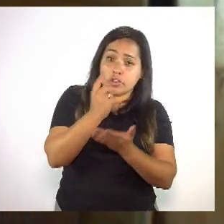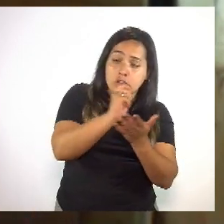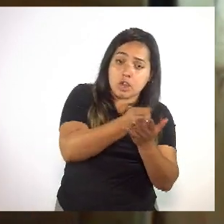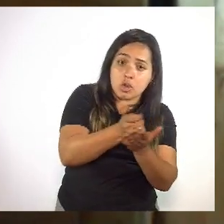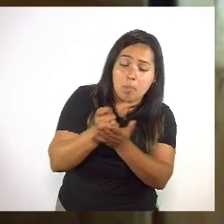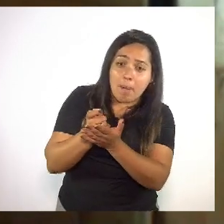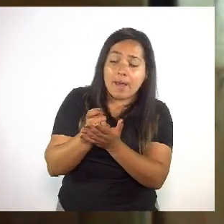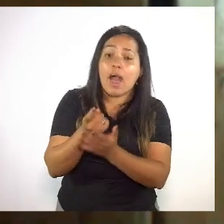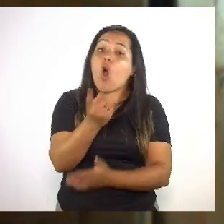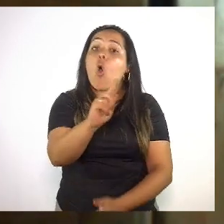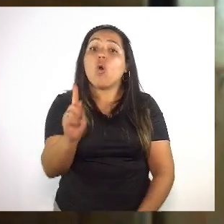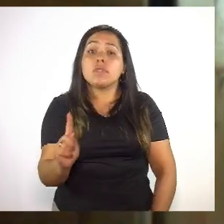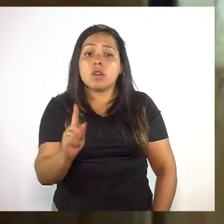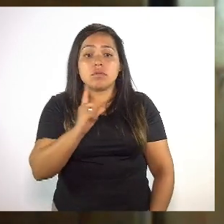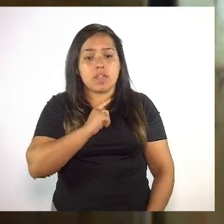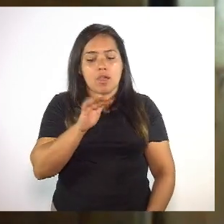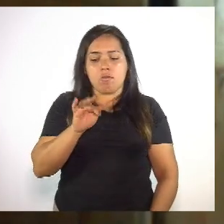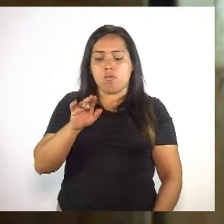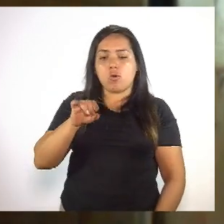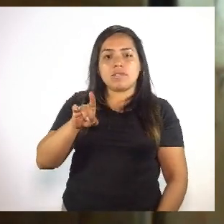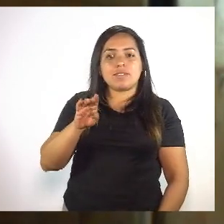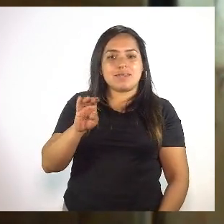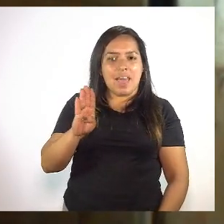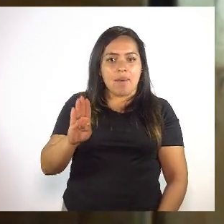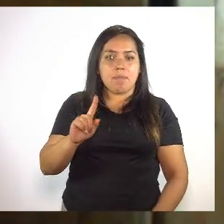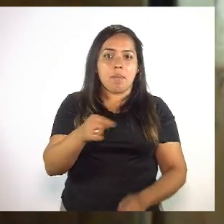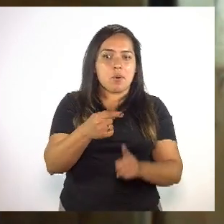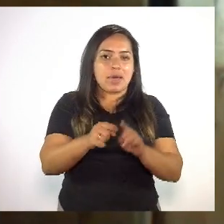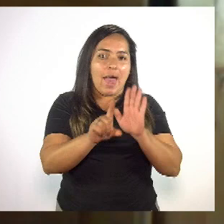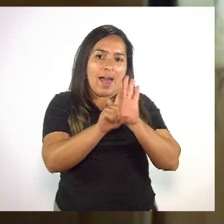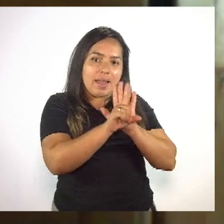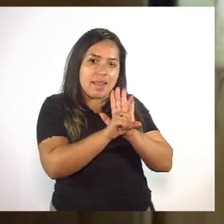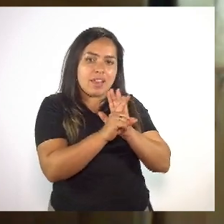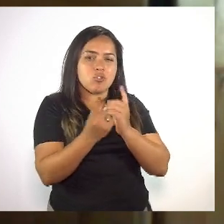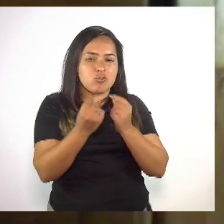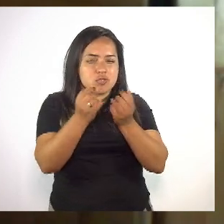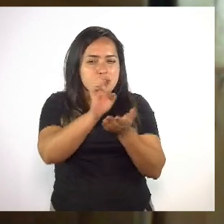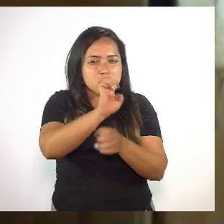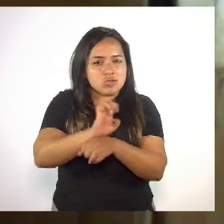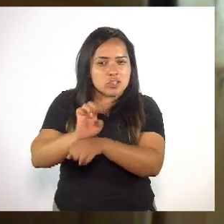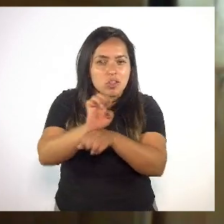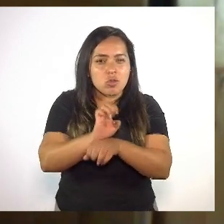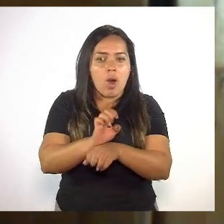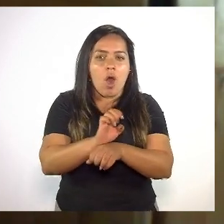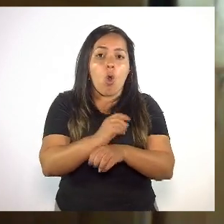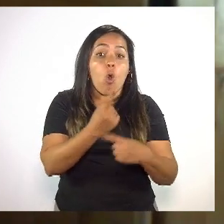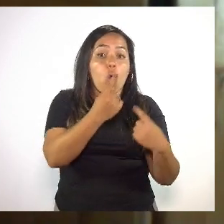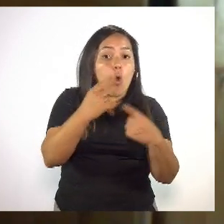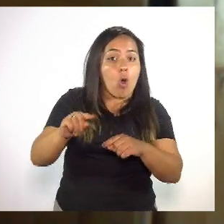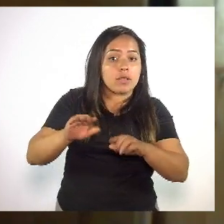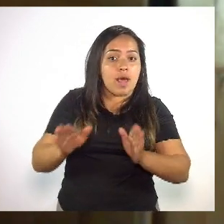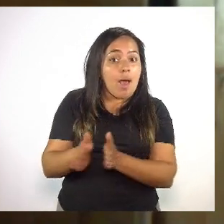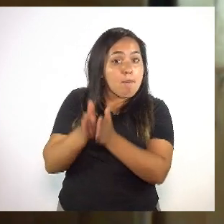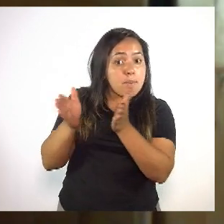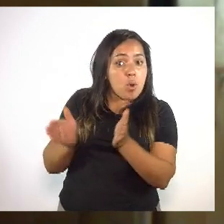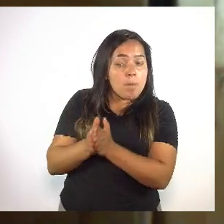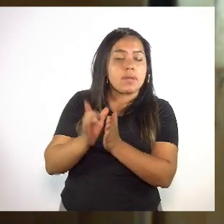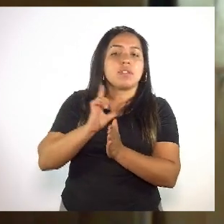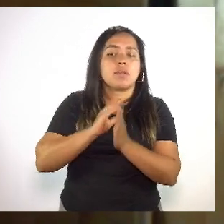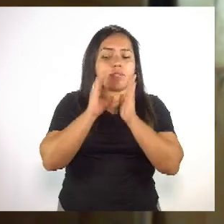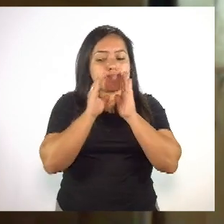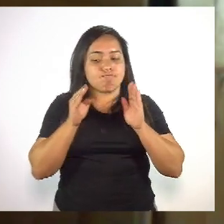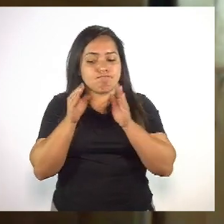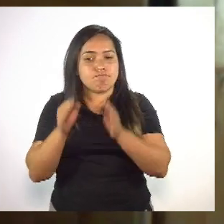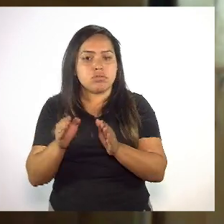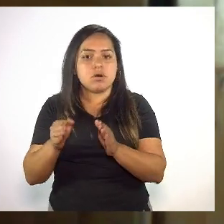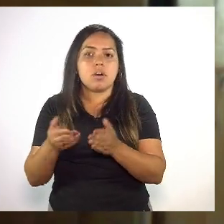recursos do fundo no Fundeb, visto que a lei do Fundo Estadual de Combate à Pobreza tem destinação